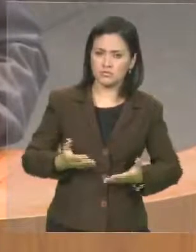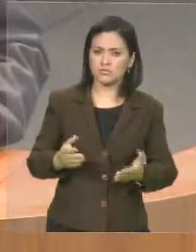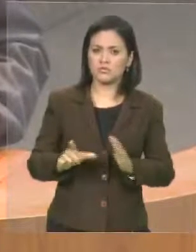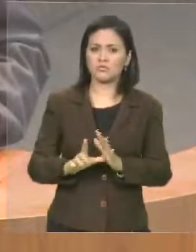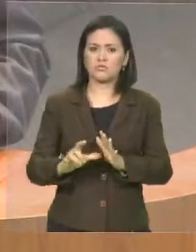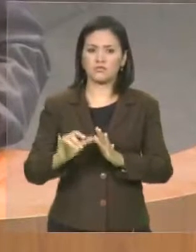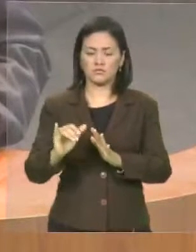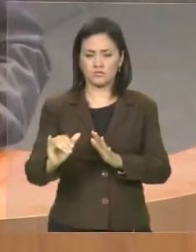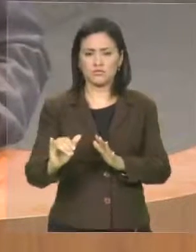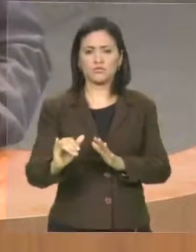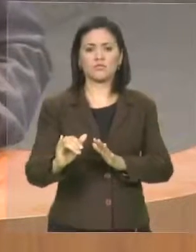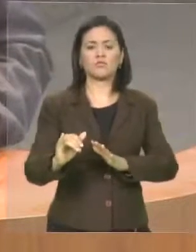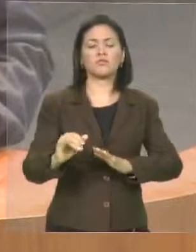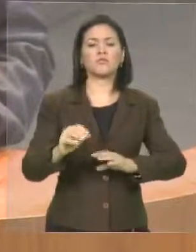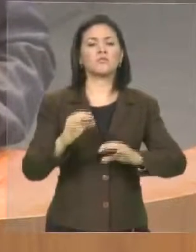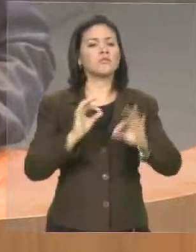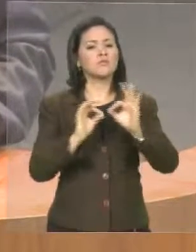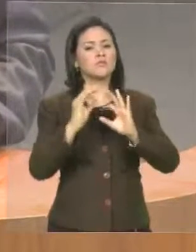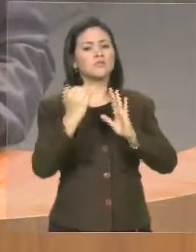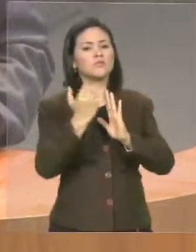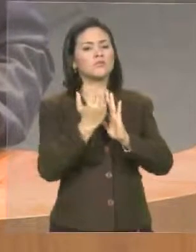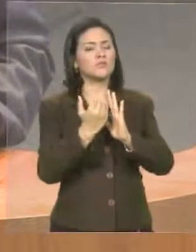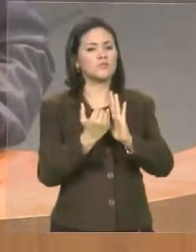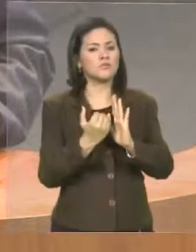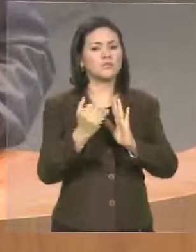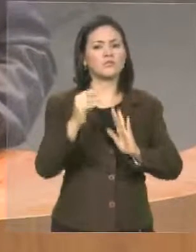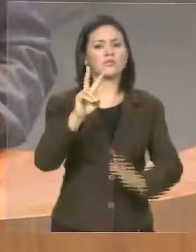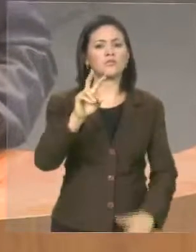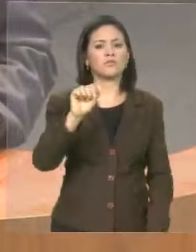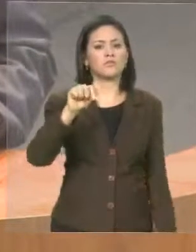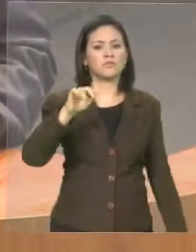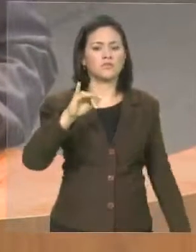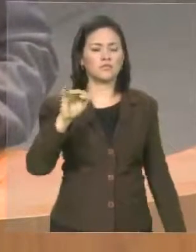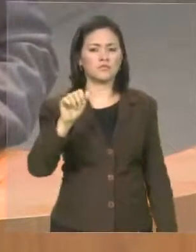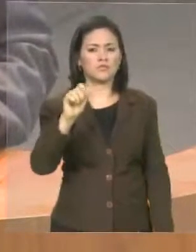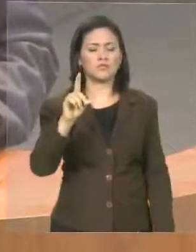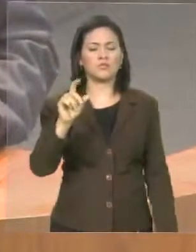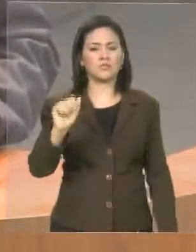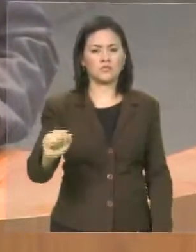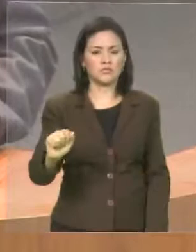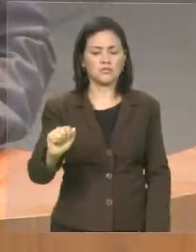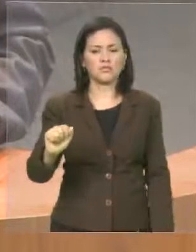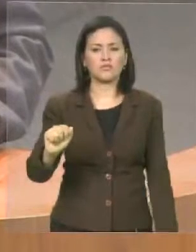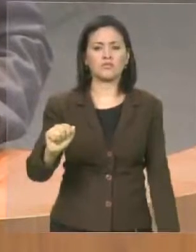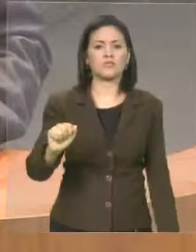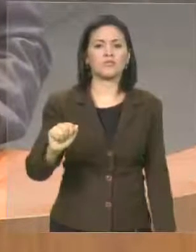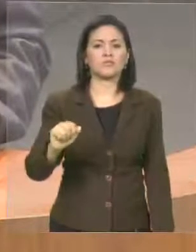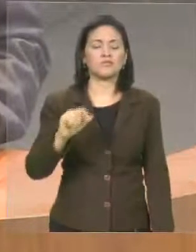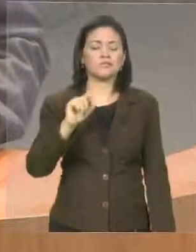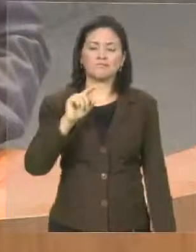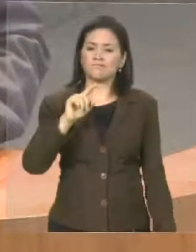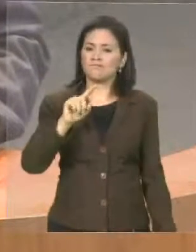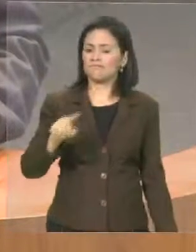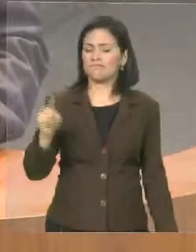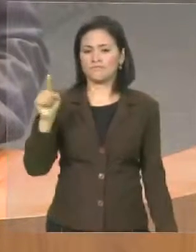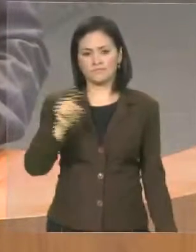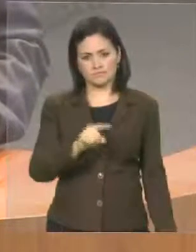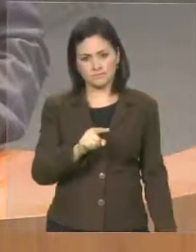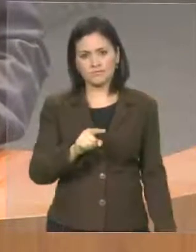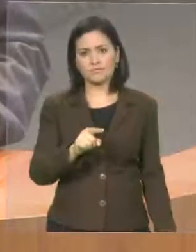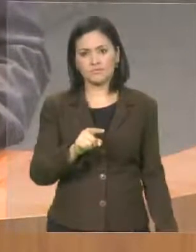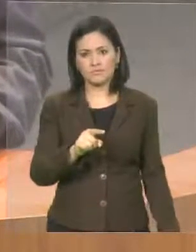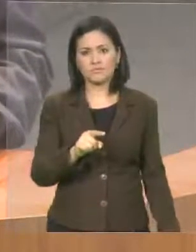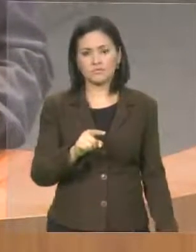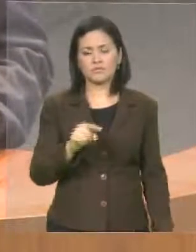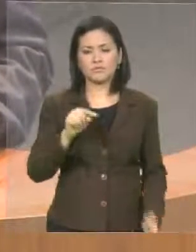à regulamentação das vaquejadas como prática esportiva. A Corte julgou procedente